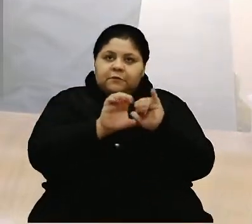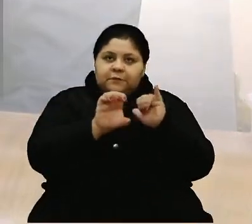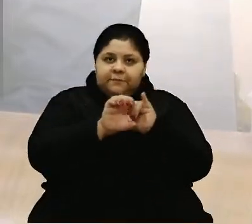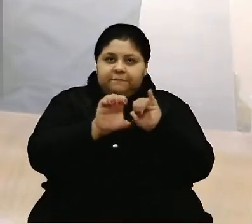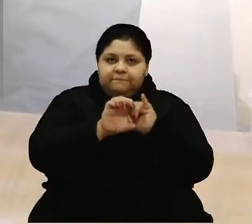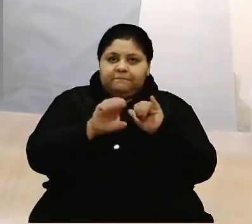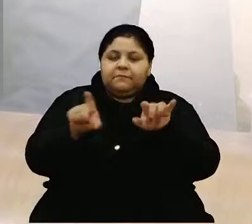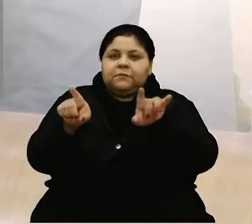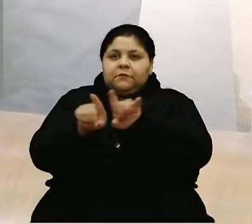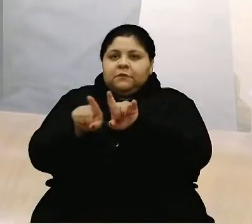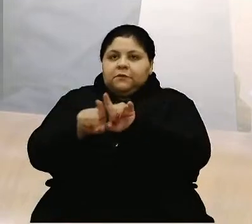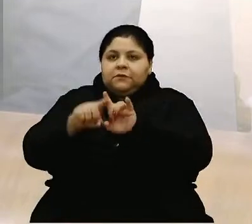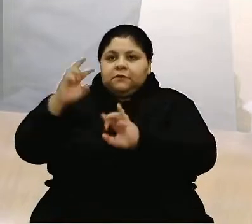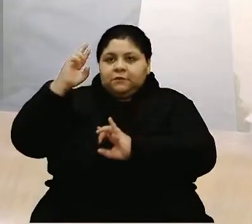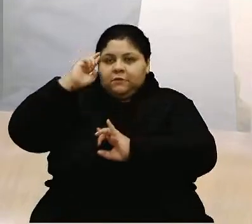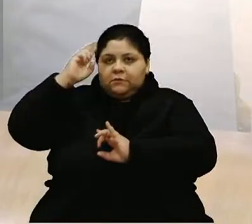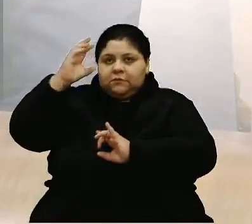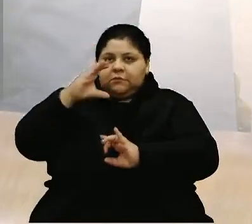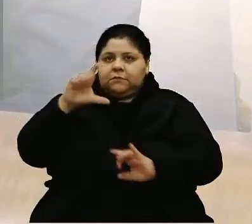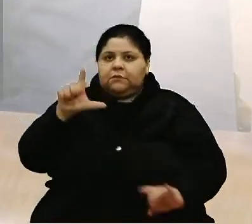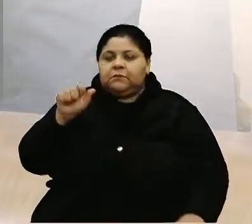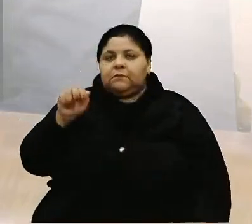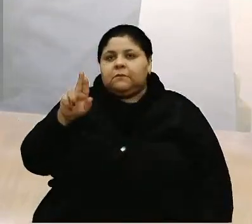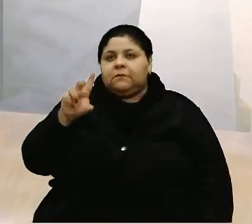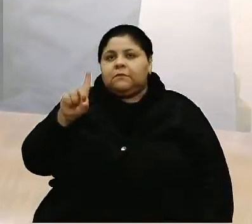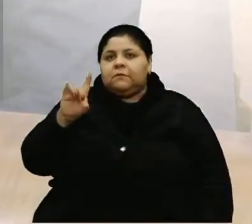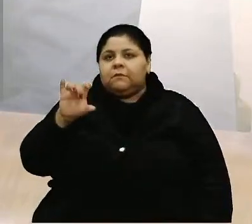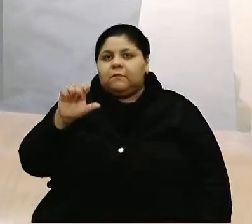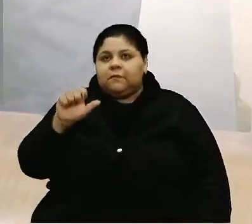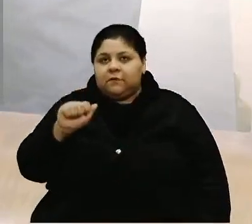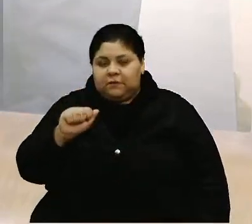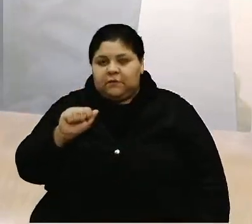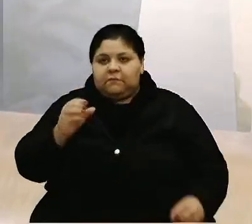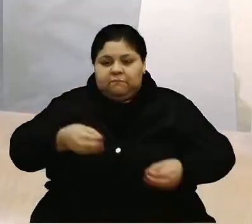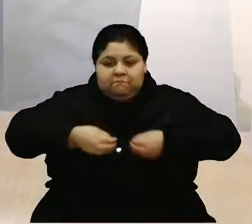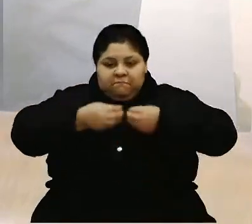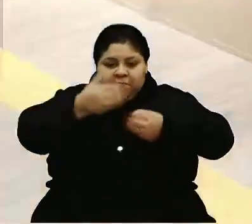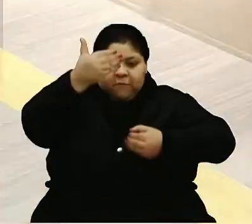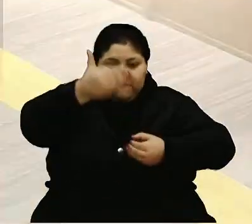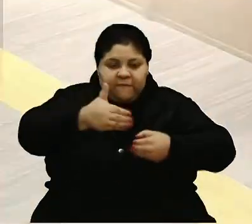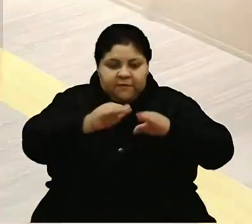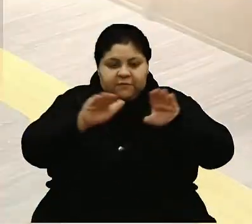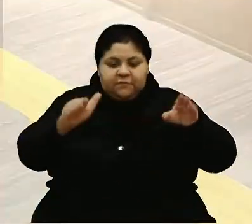e também a diretora Cláudia Weand Schneider, aqui à frente da mesa.